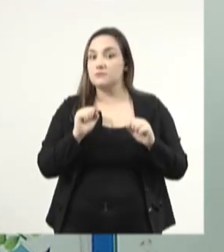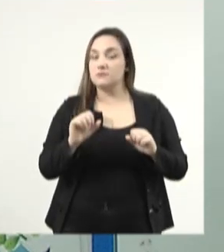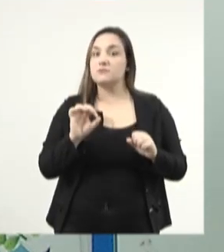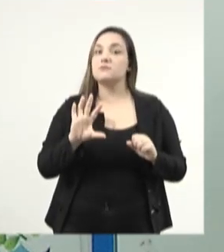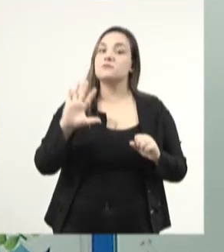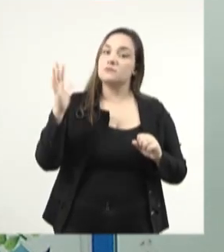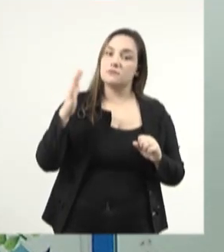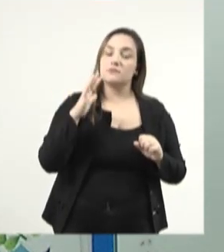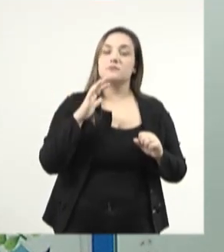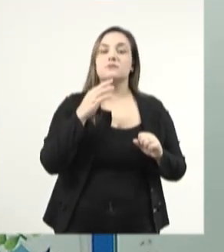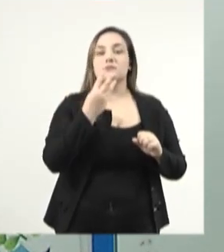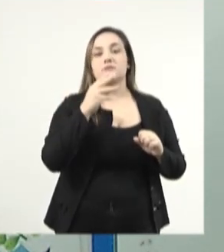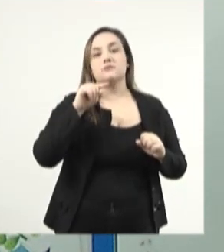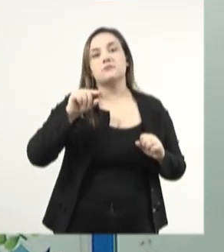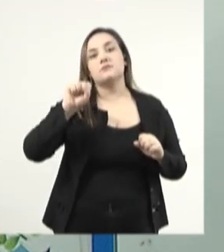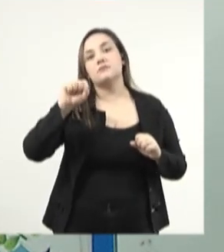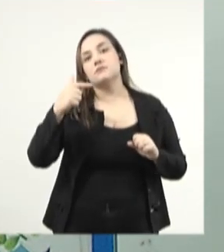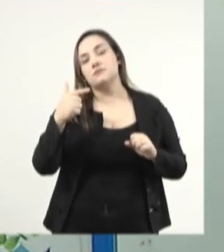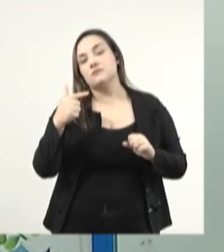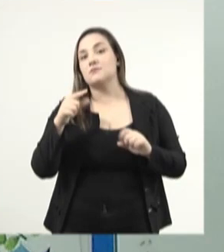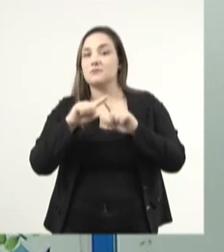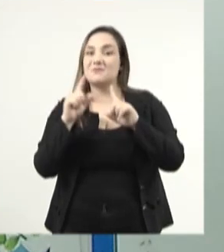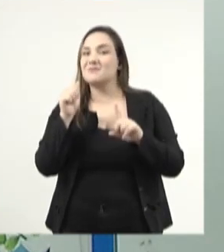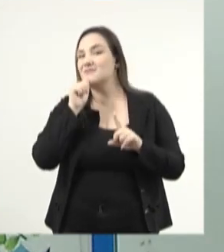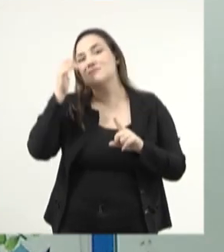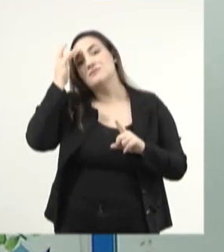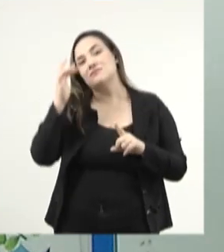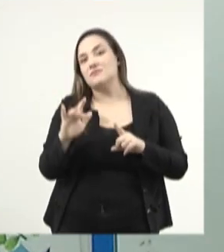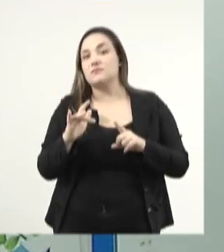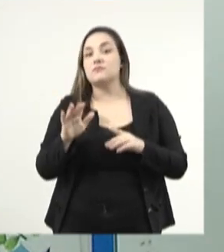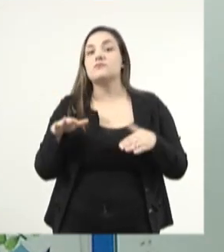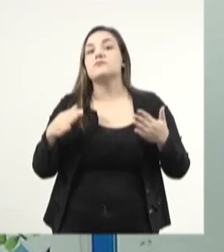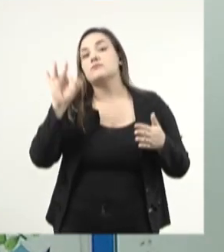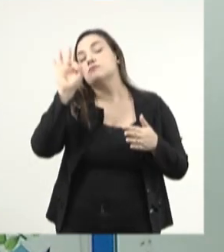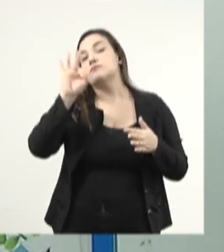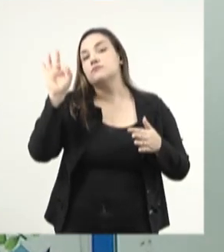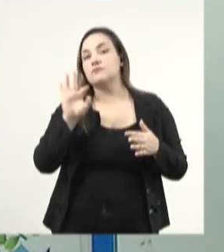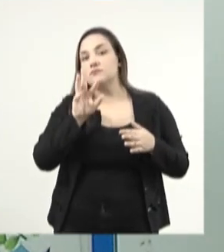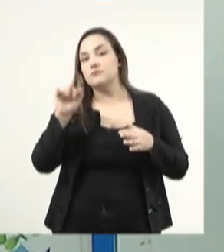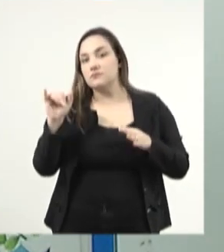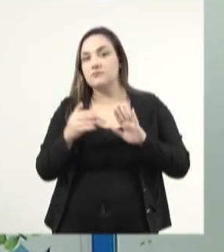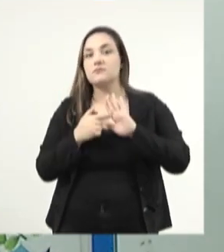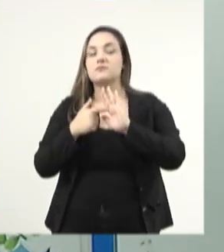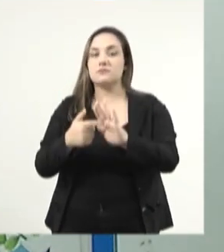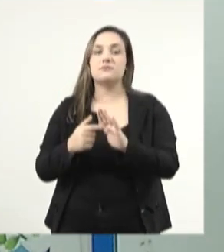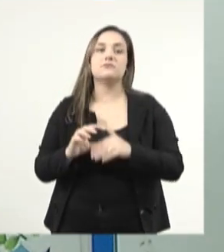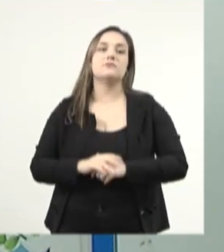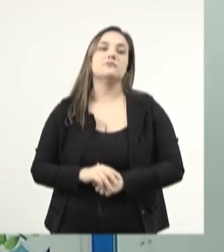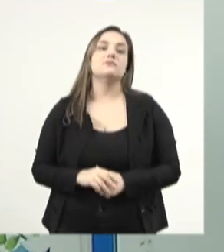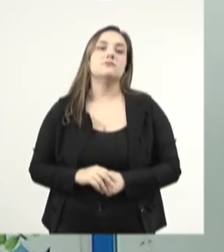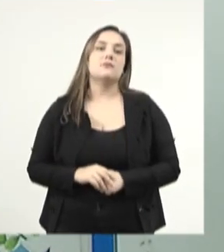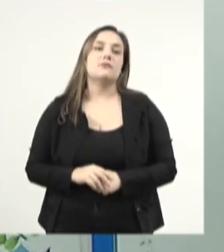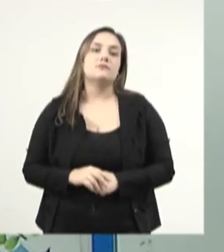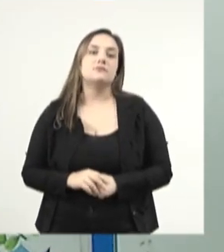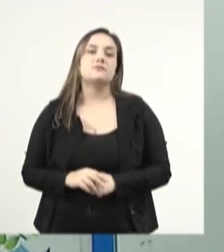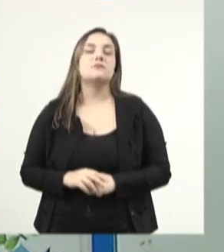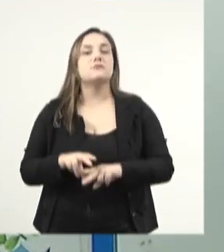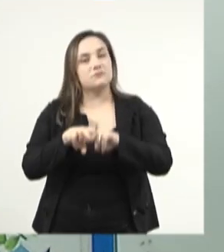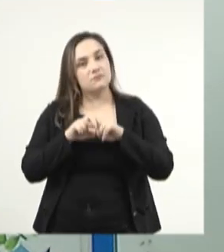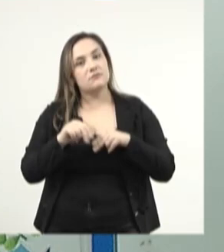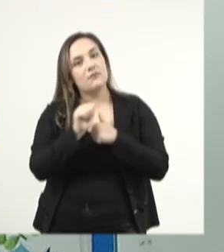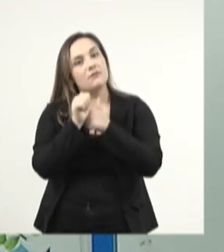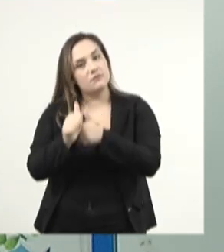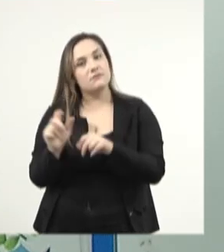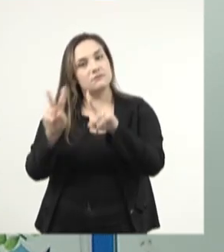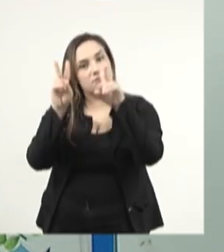não foi entregue pelo Poder Executivo. O índice de recomposição geral, então, do RGA, que vale para todos os servidores públicos. A gente segue acompanhando esse